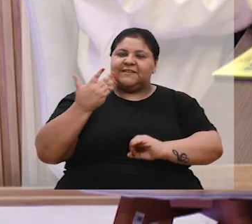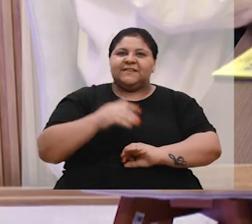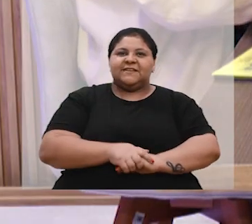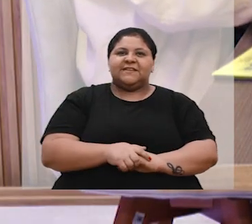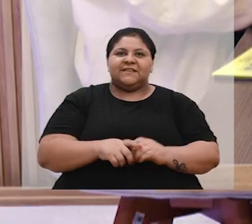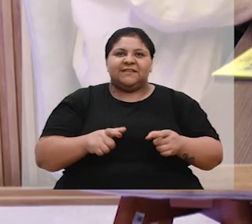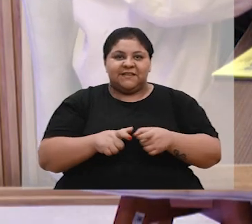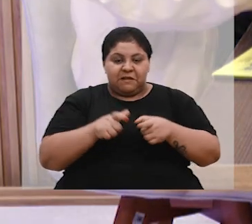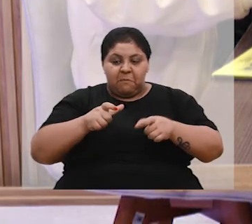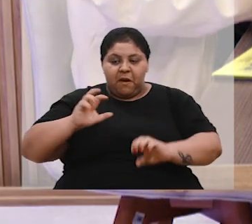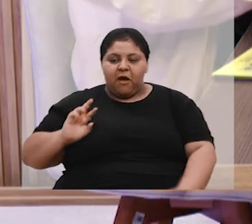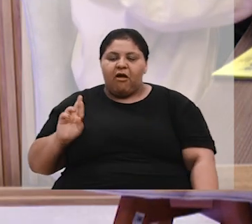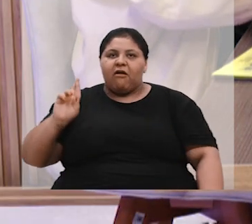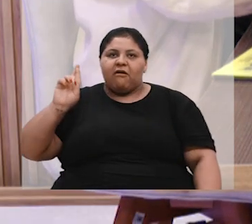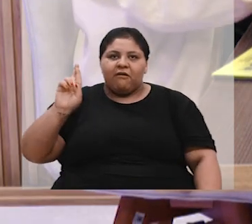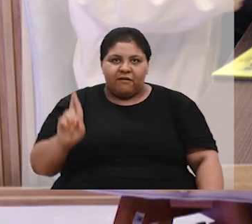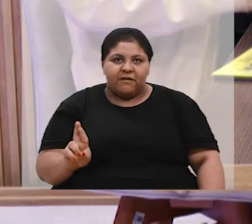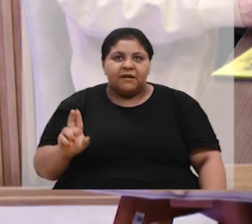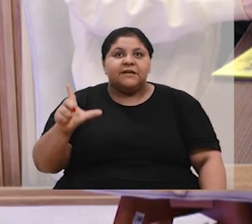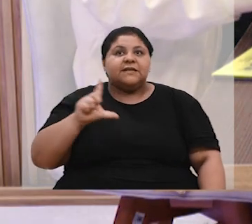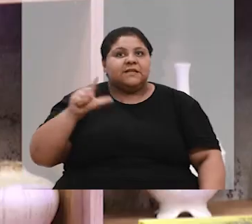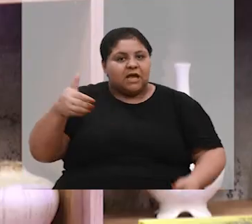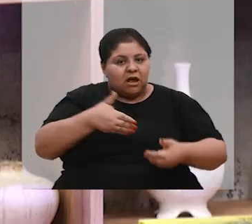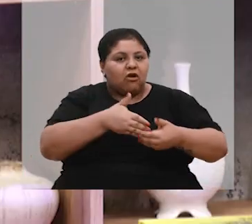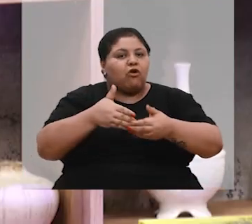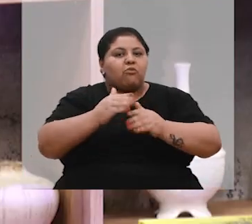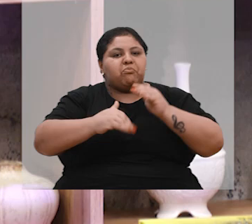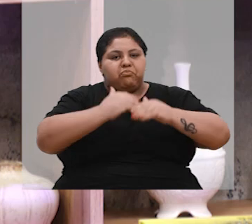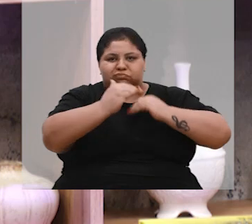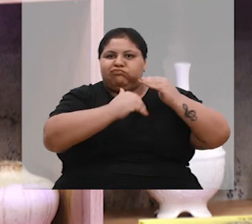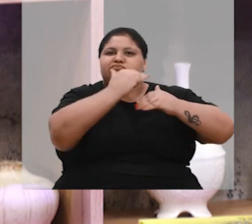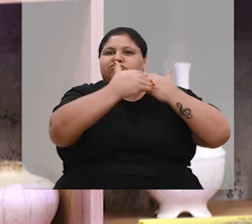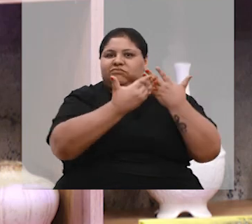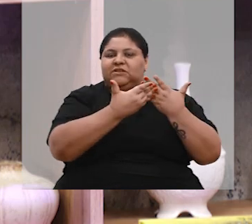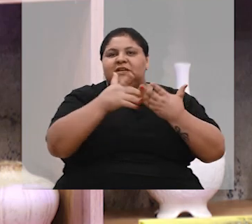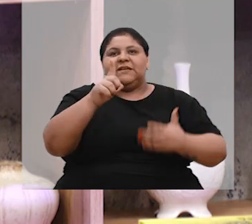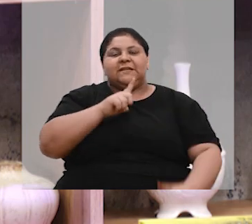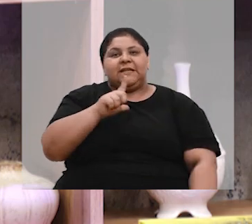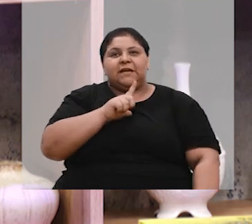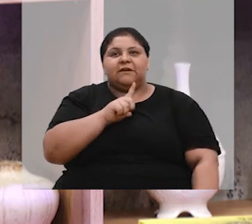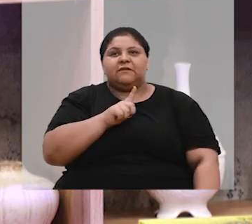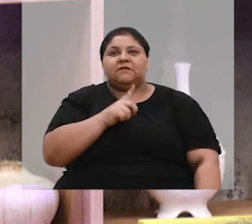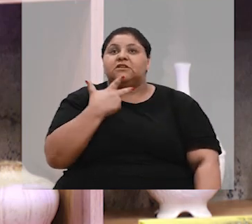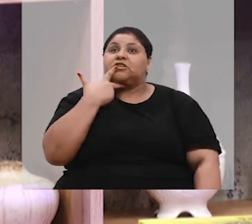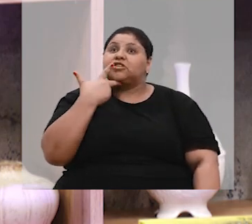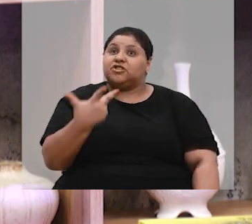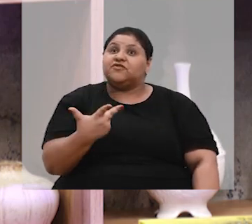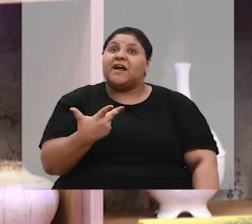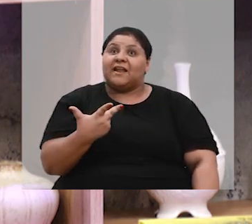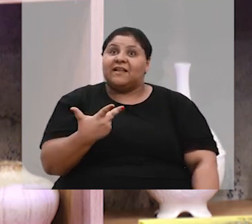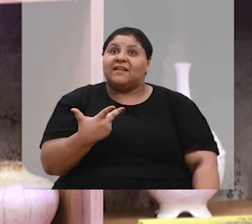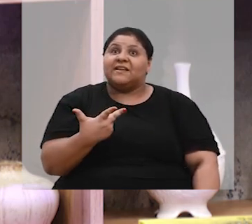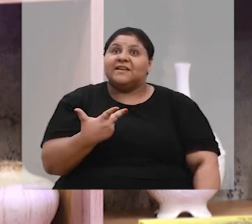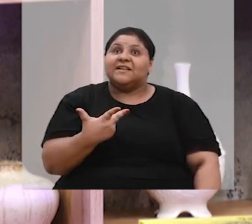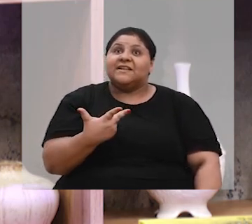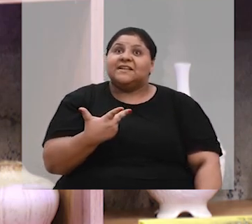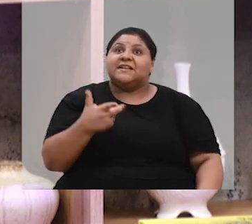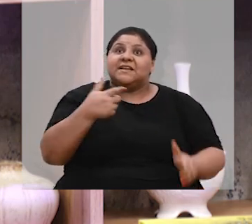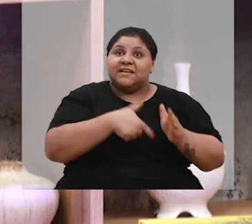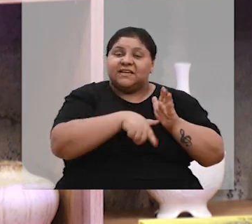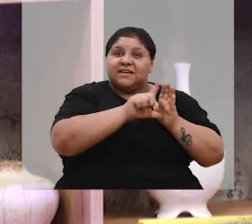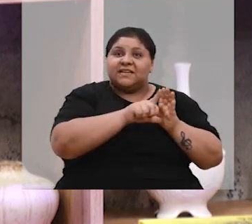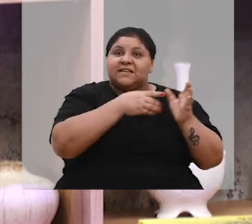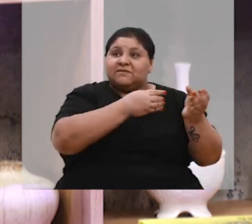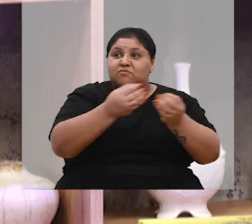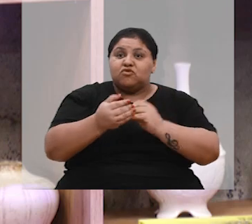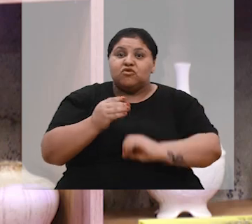de maior representação, enfim, acaba acompanhando esse processo evolutivo, né? Então a gente tem ainda... A gente falava sobre esses dias até, né, nos bastidores aqui, de